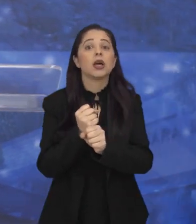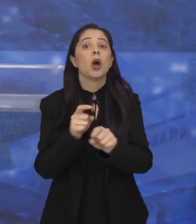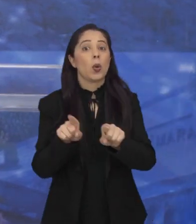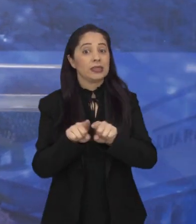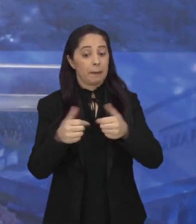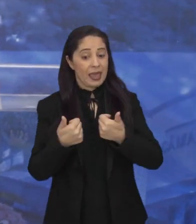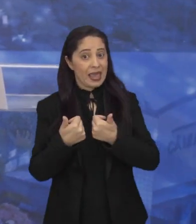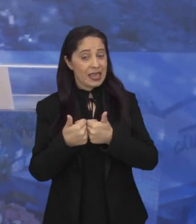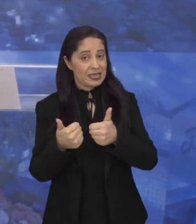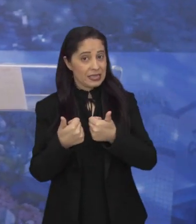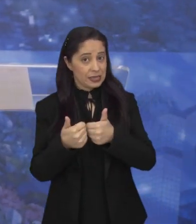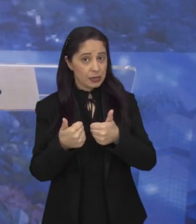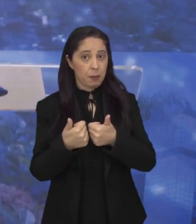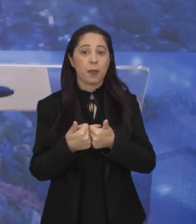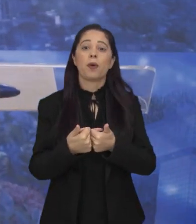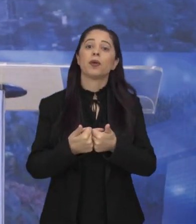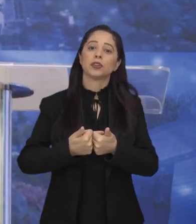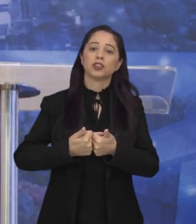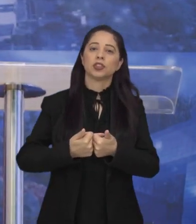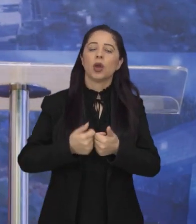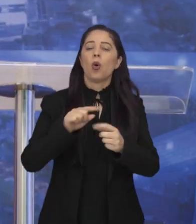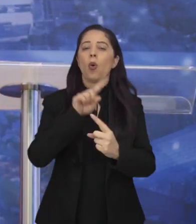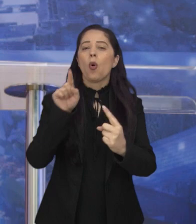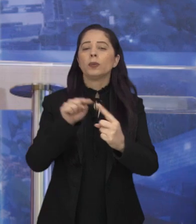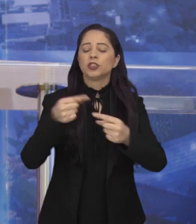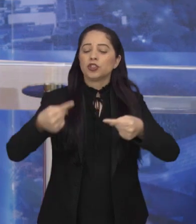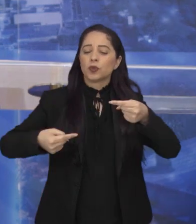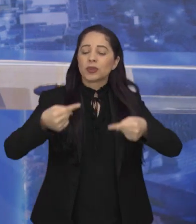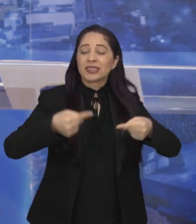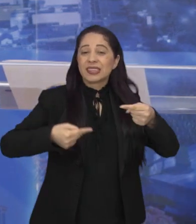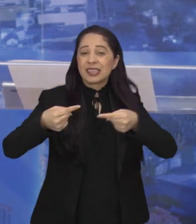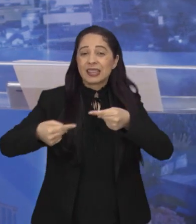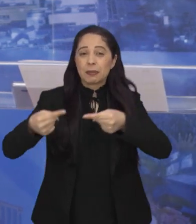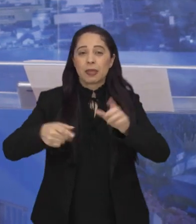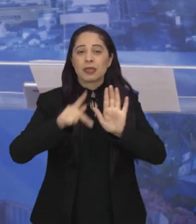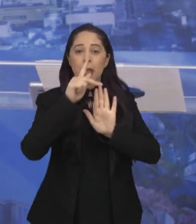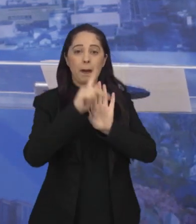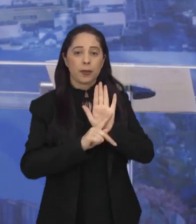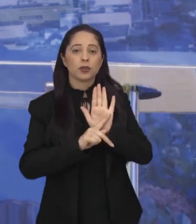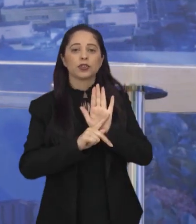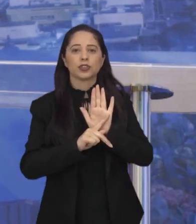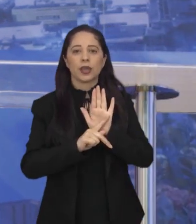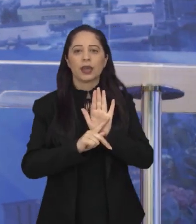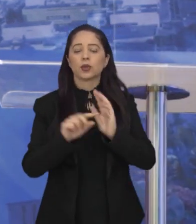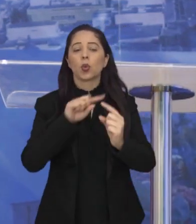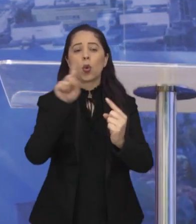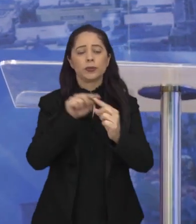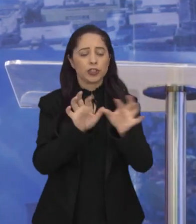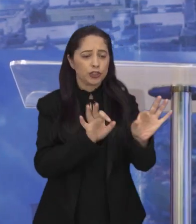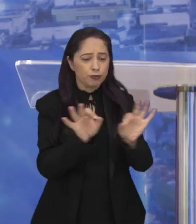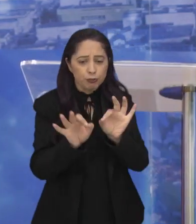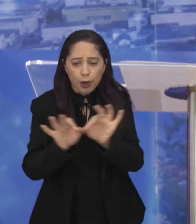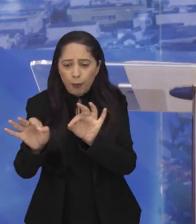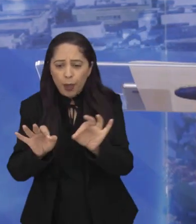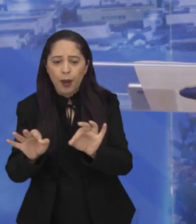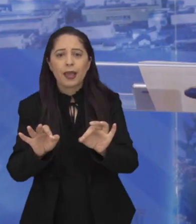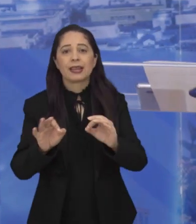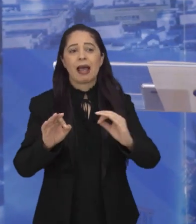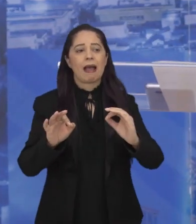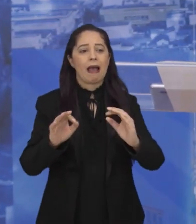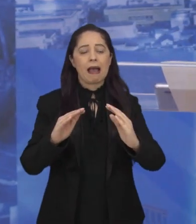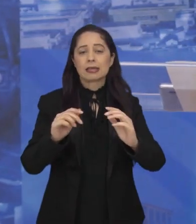tem como função promover estudos e debates sobre projetos que dizem respeito à organização da cidade,